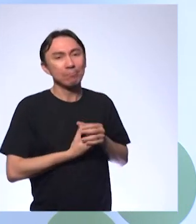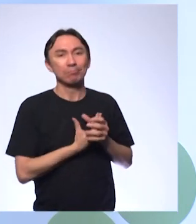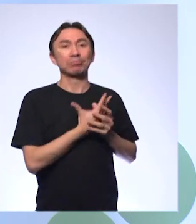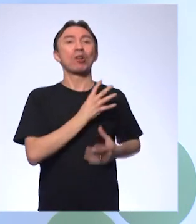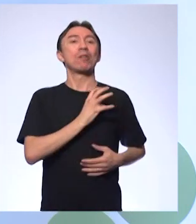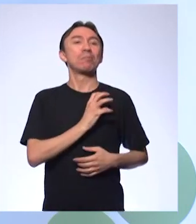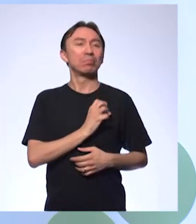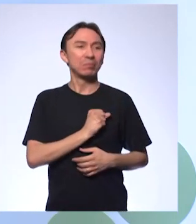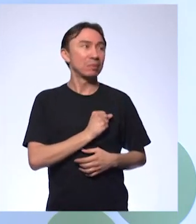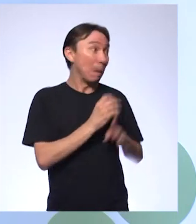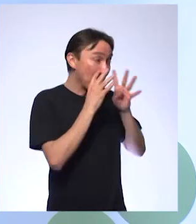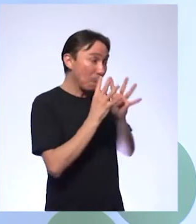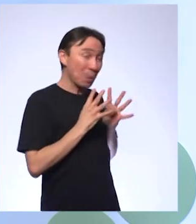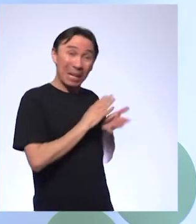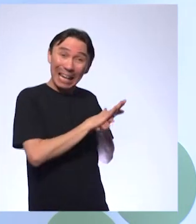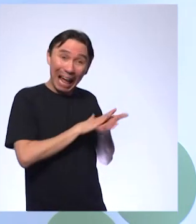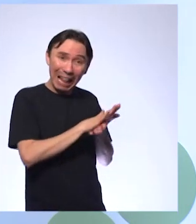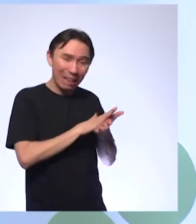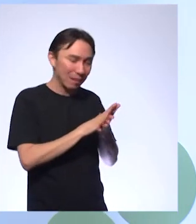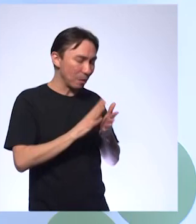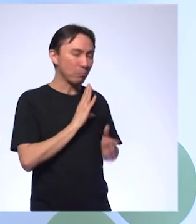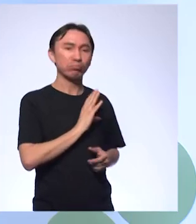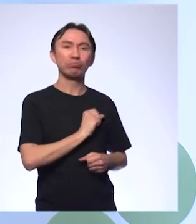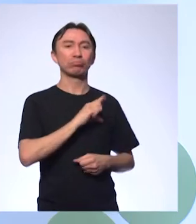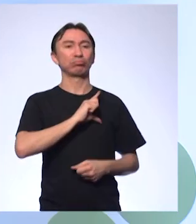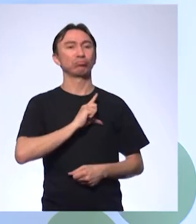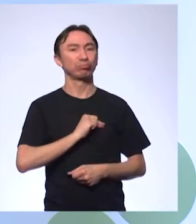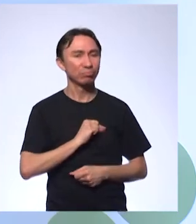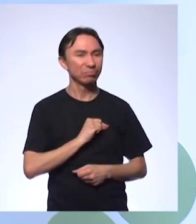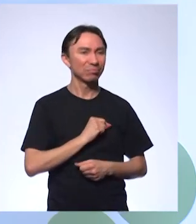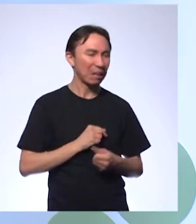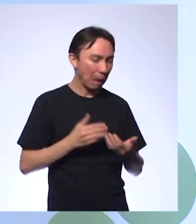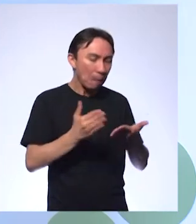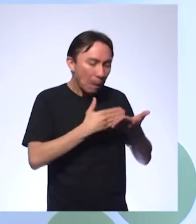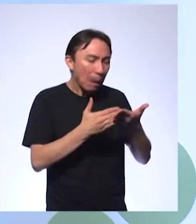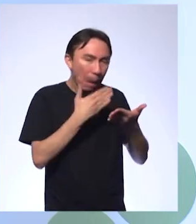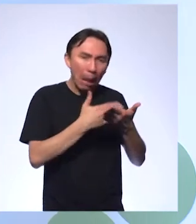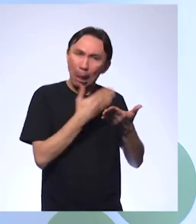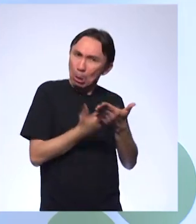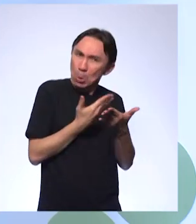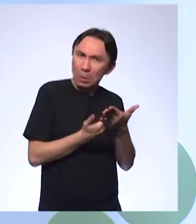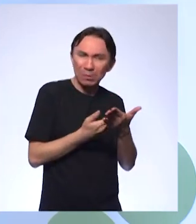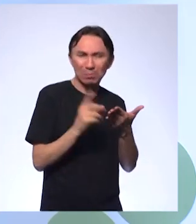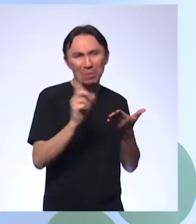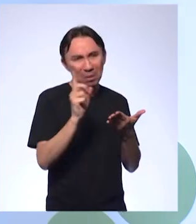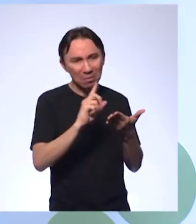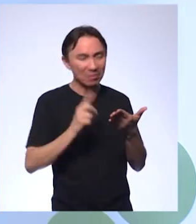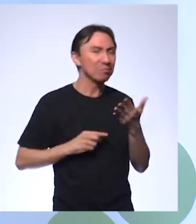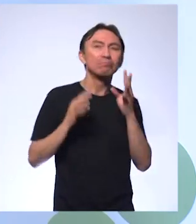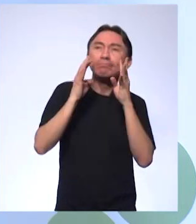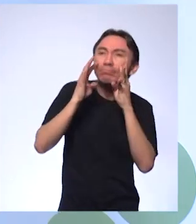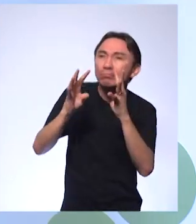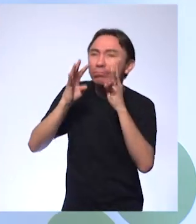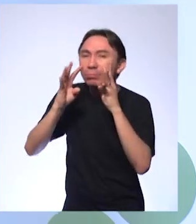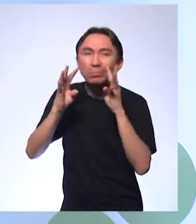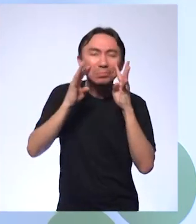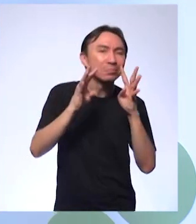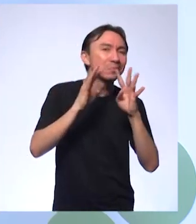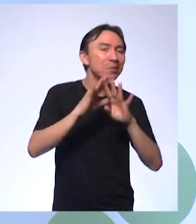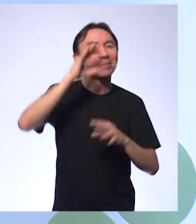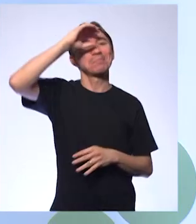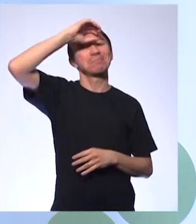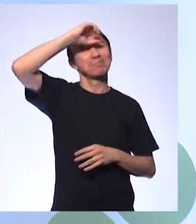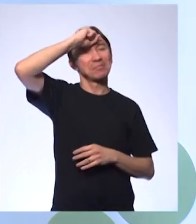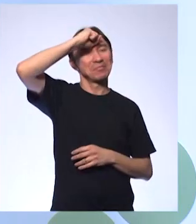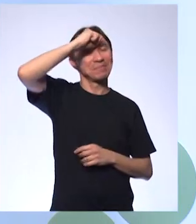termina. Não aprendi isso nos livros, aprendi prestando atenção. Rubem Alves. Tá? Então, agora, só